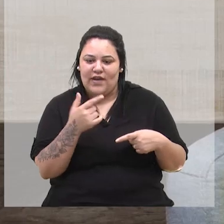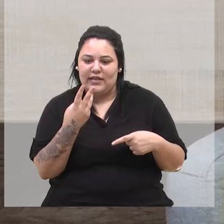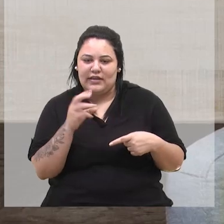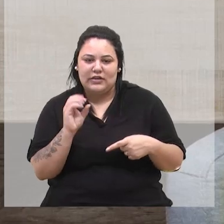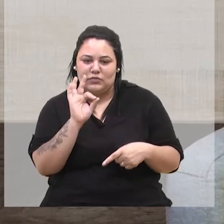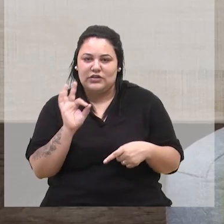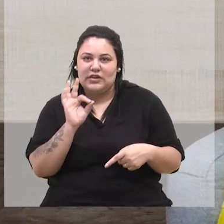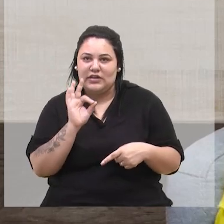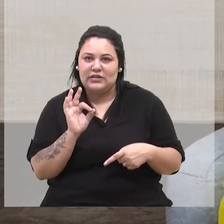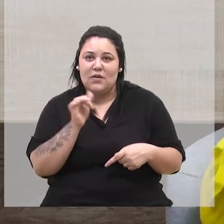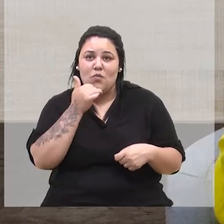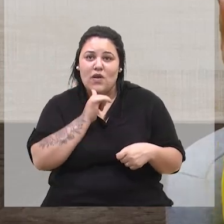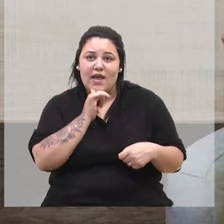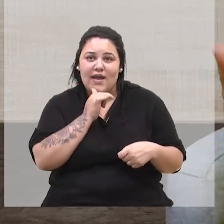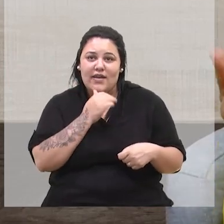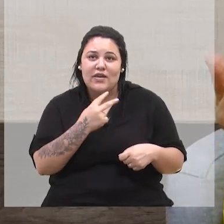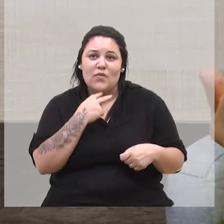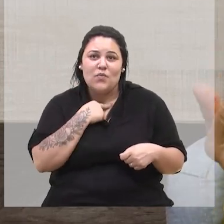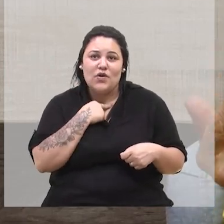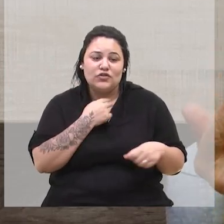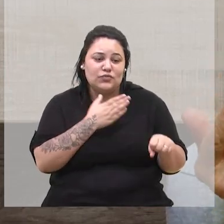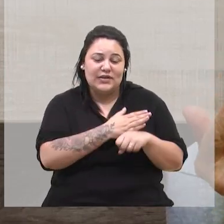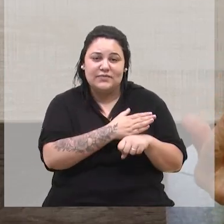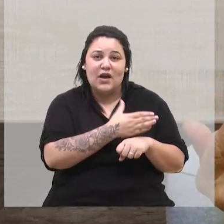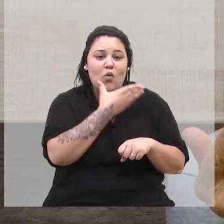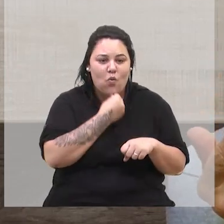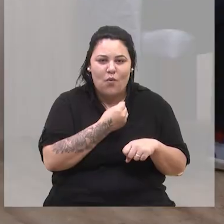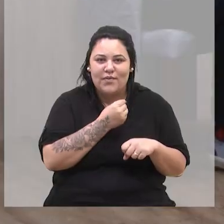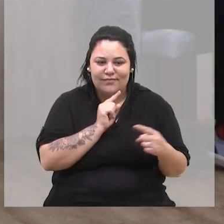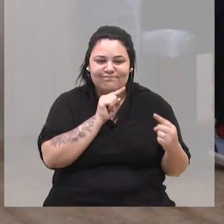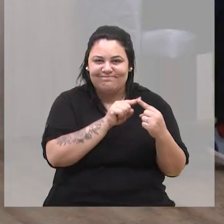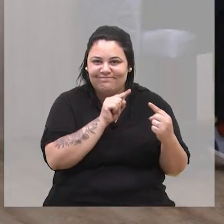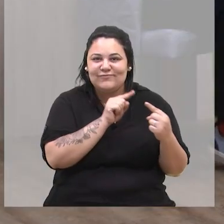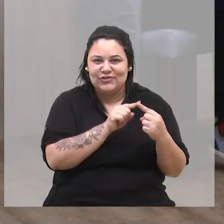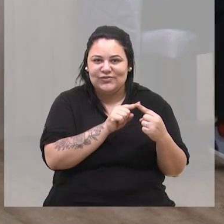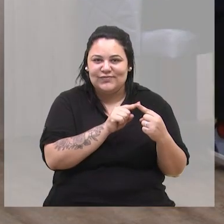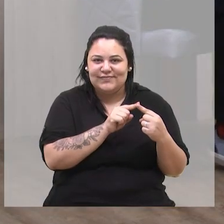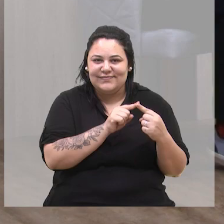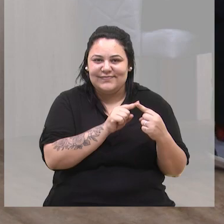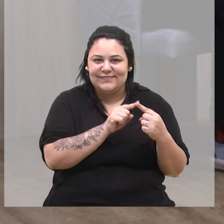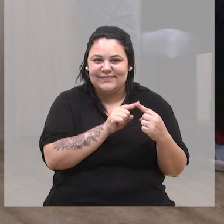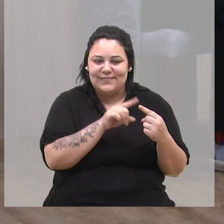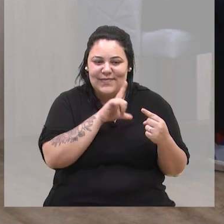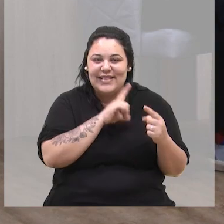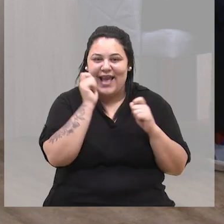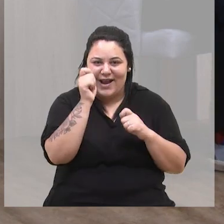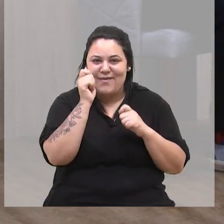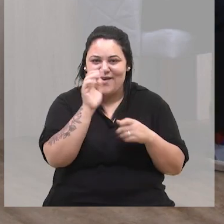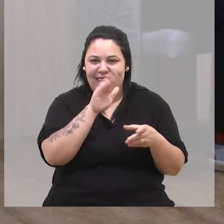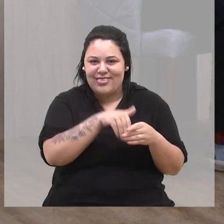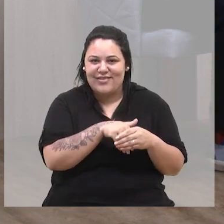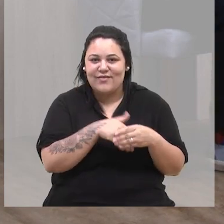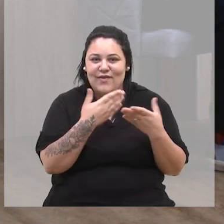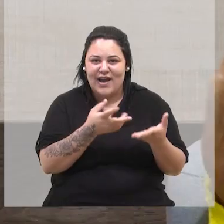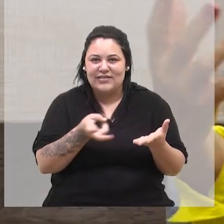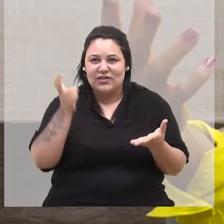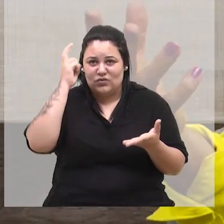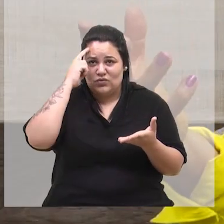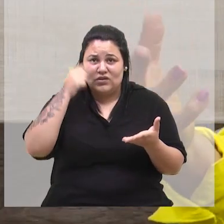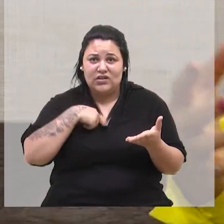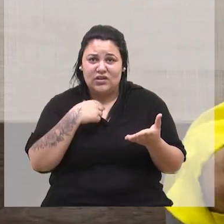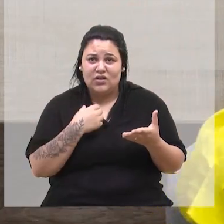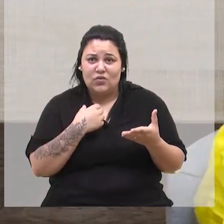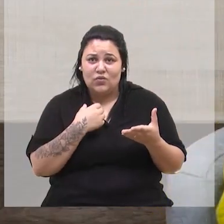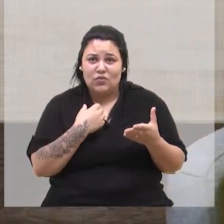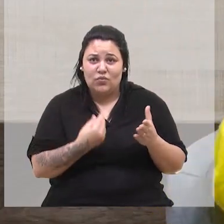das mulheres, não dá para incluir o total de homens previstos para os processos eleitorais. Então, esta cultura, e eu contribuí